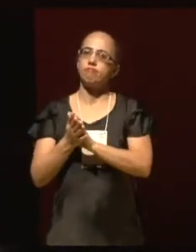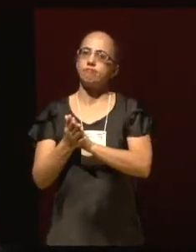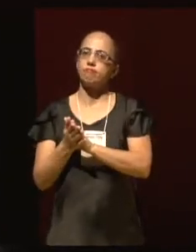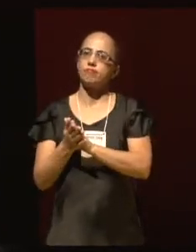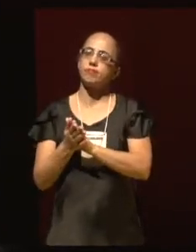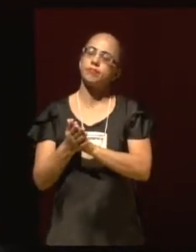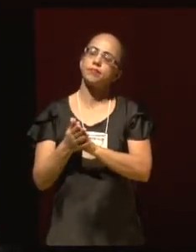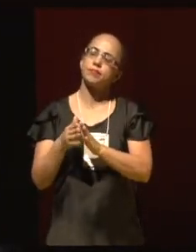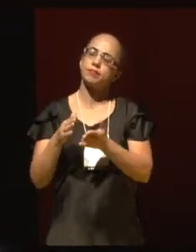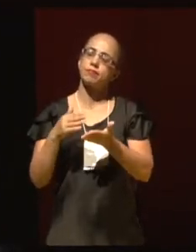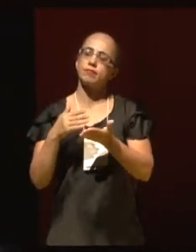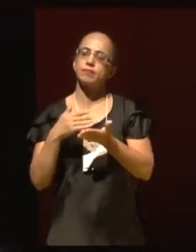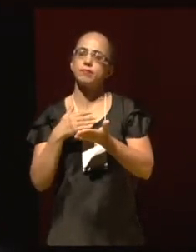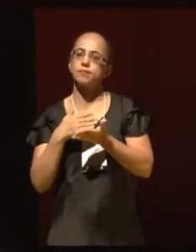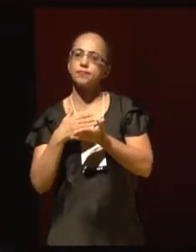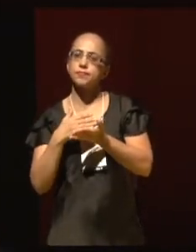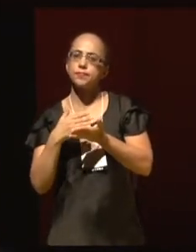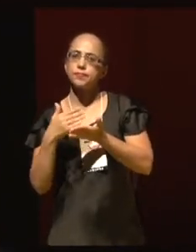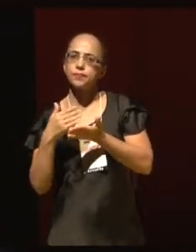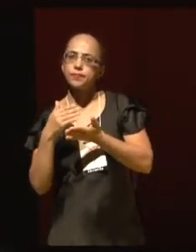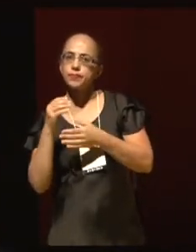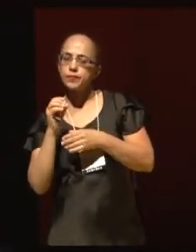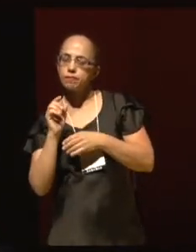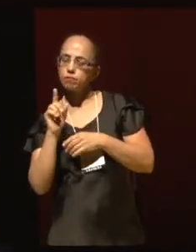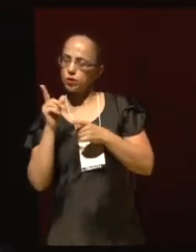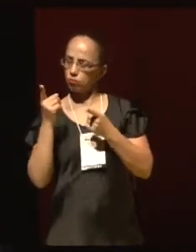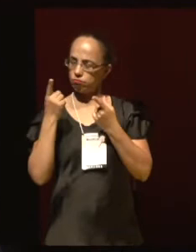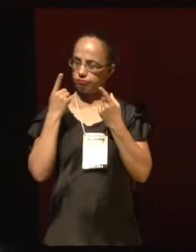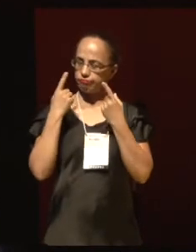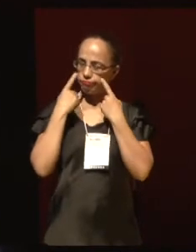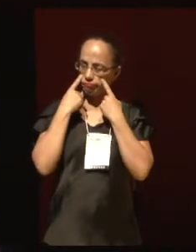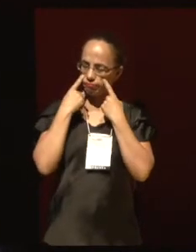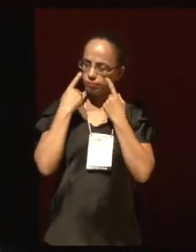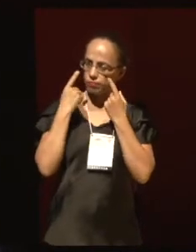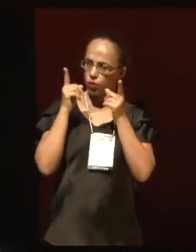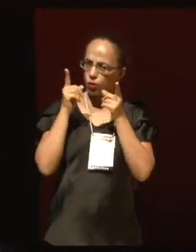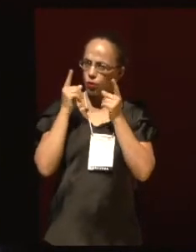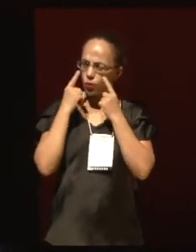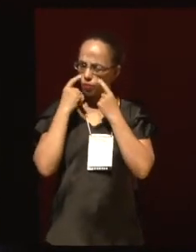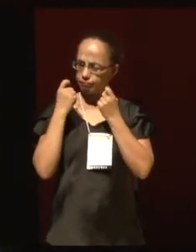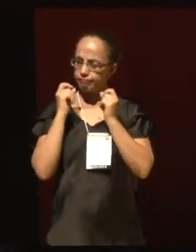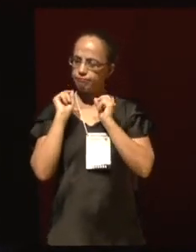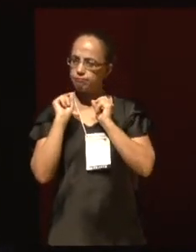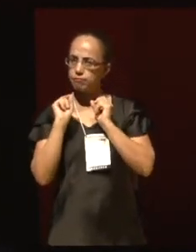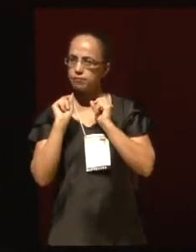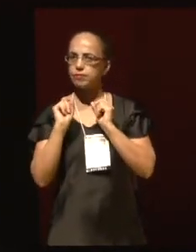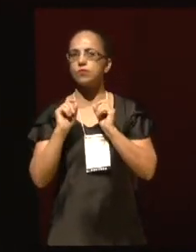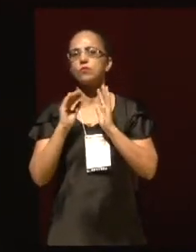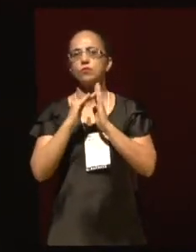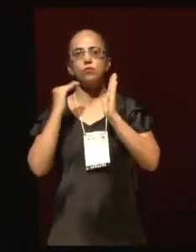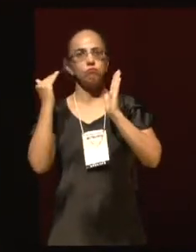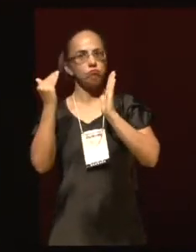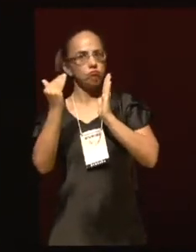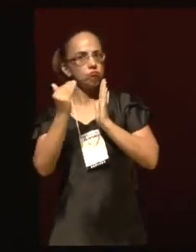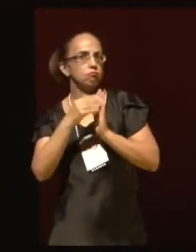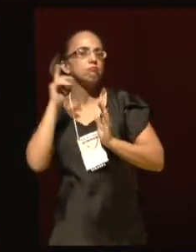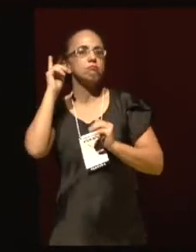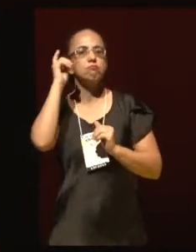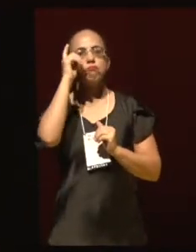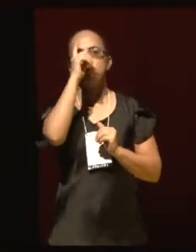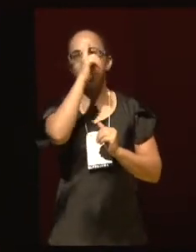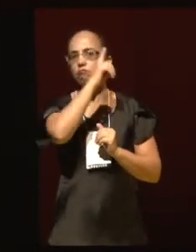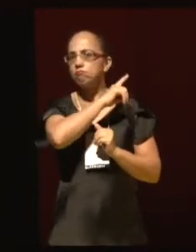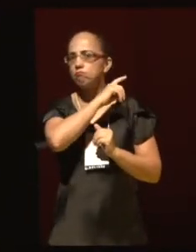mecânica, se constata por si mesma, então, todas as dificuldades